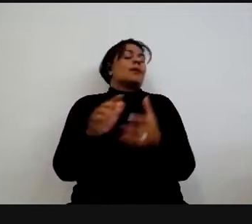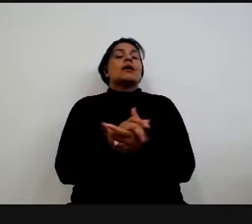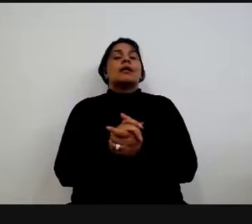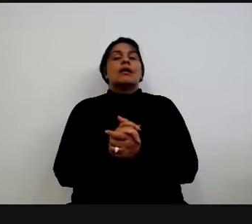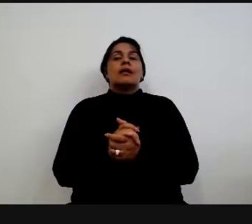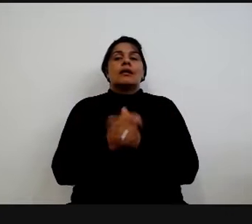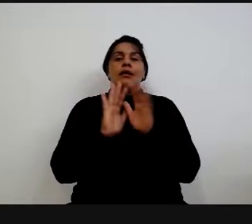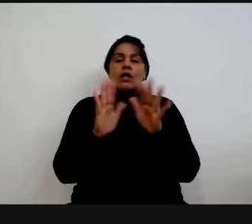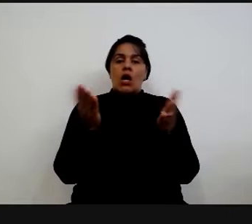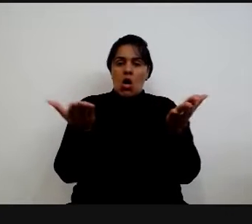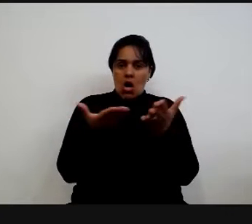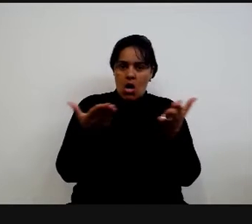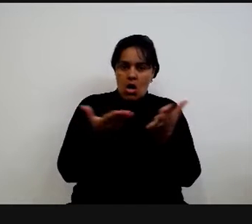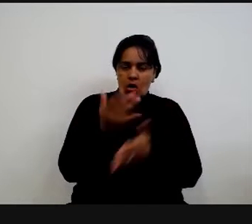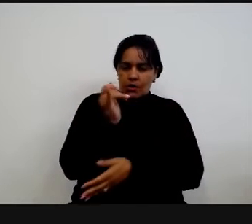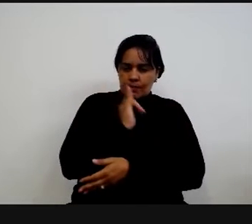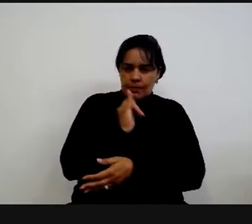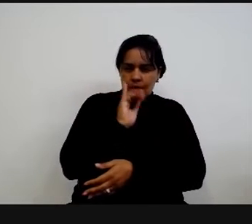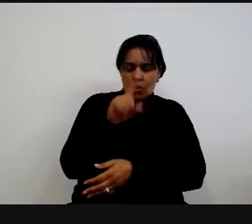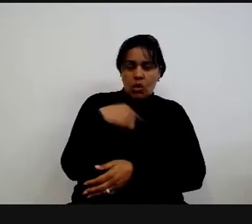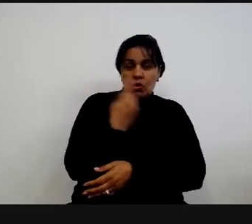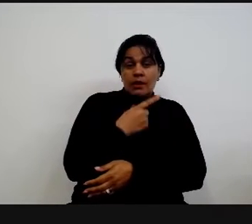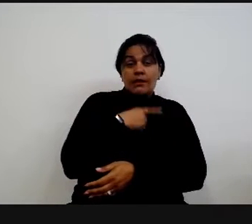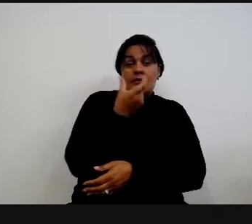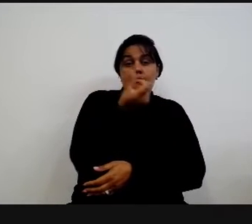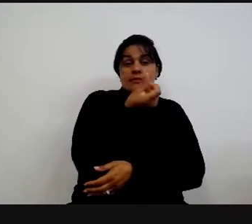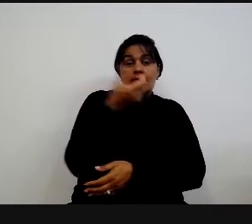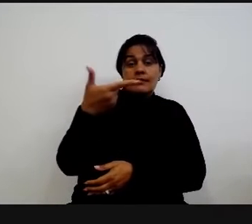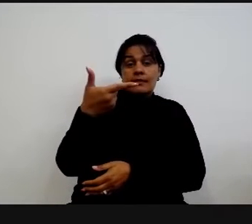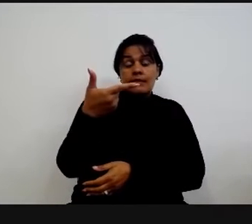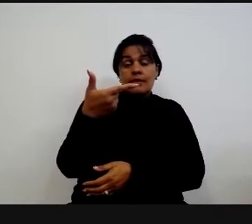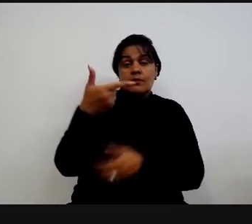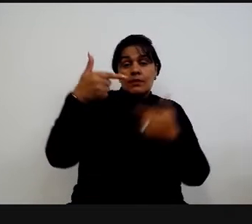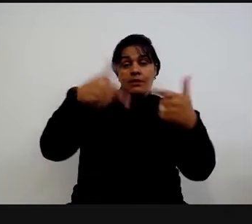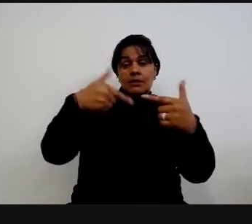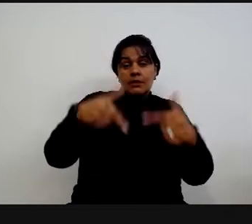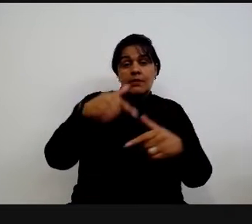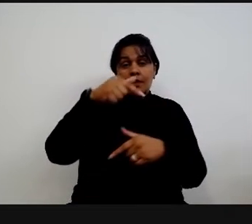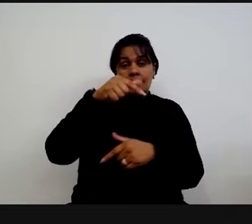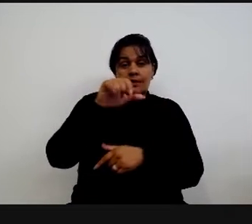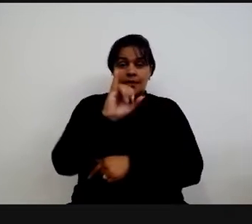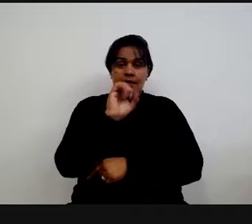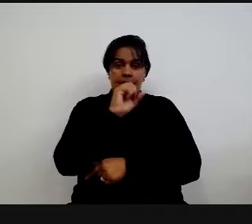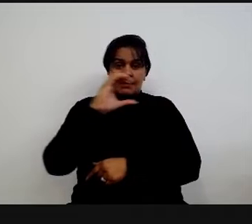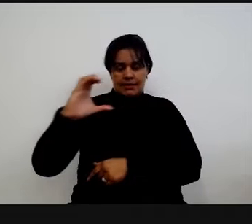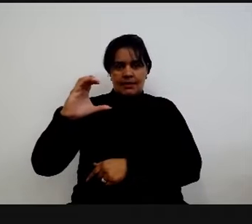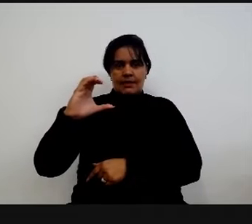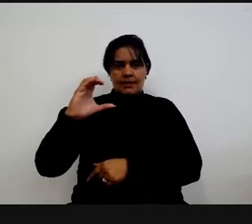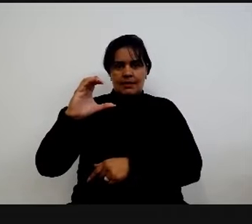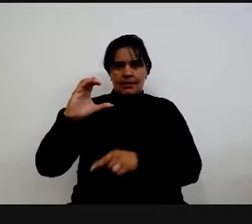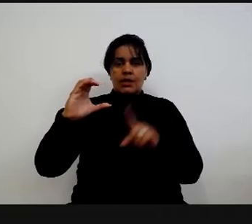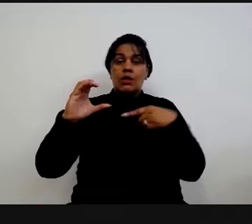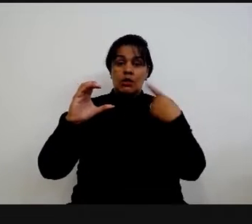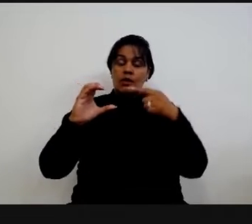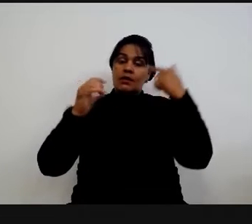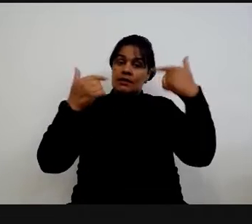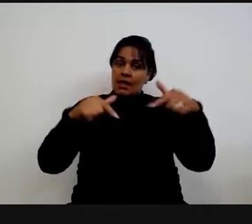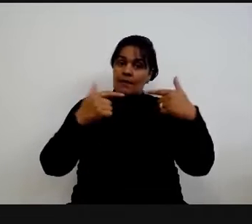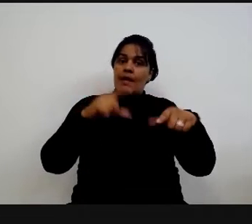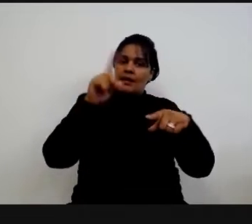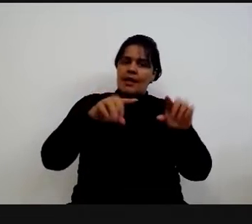Hoje, para o senhor ter uma ideia, a gente tem 62 servidores do tribunal no ISC. A gente opera basicamente com